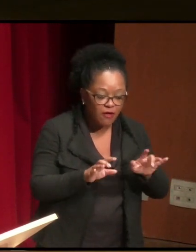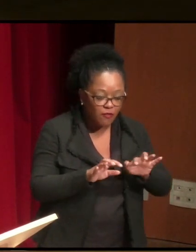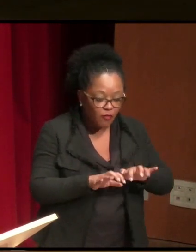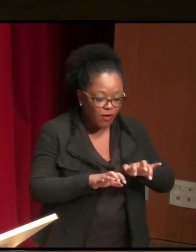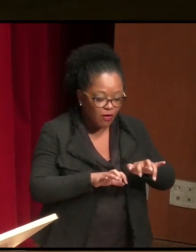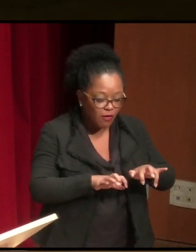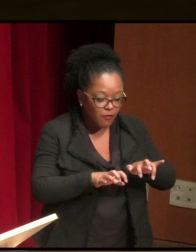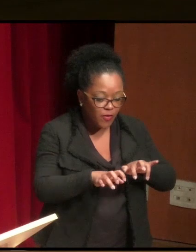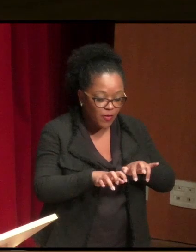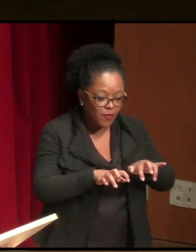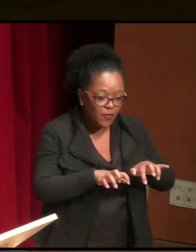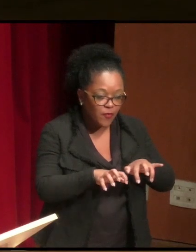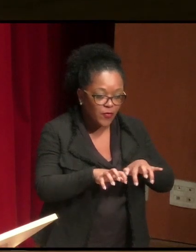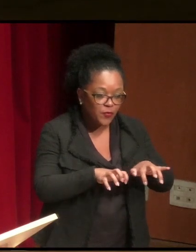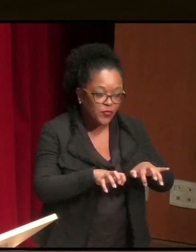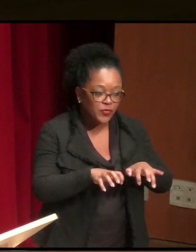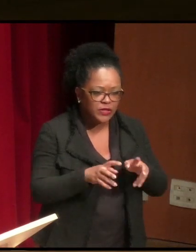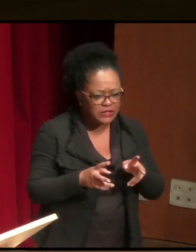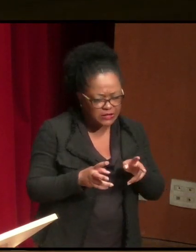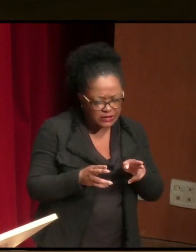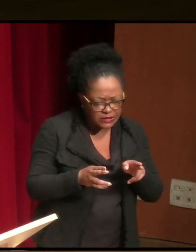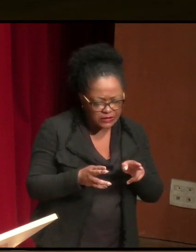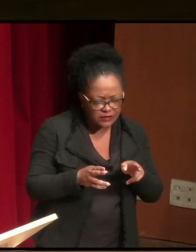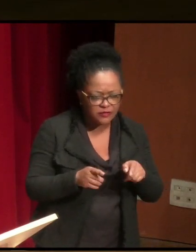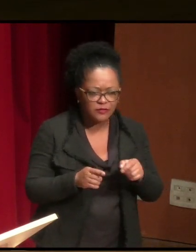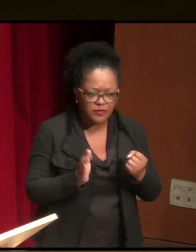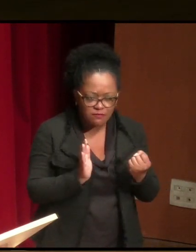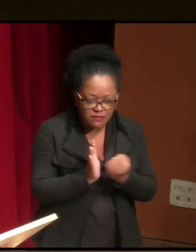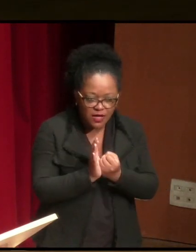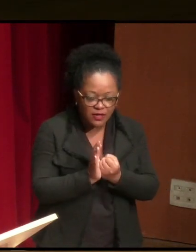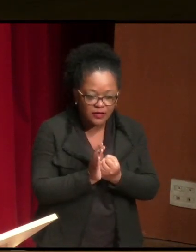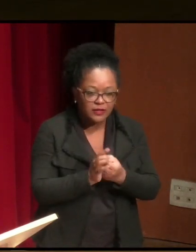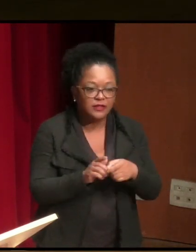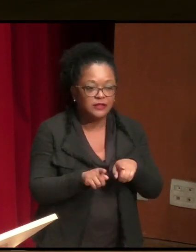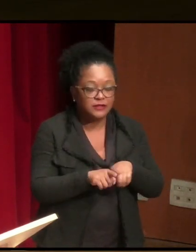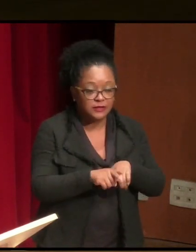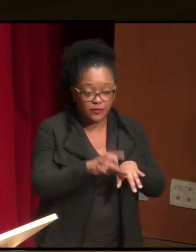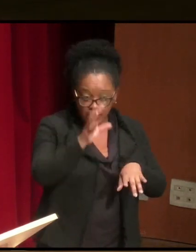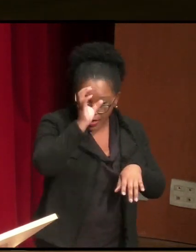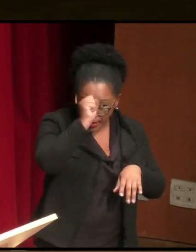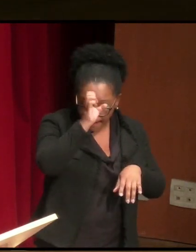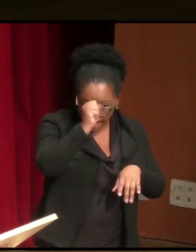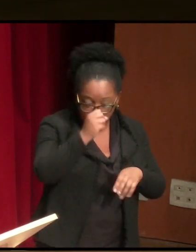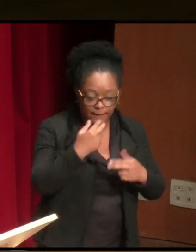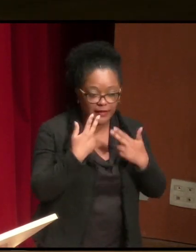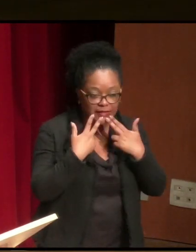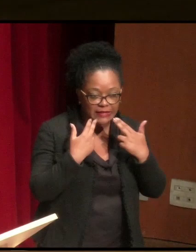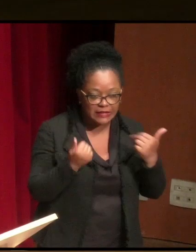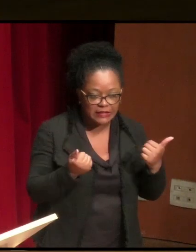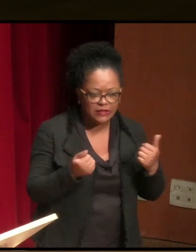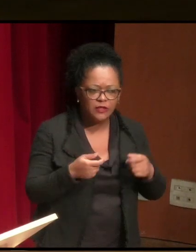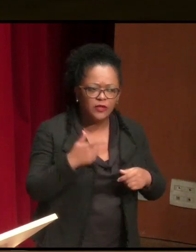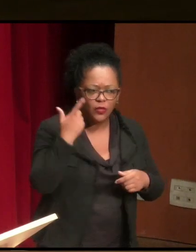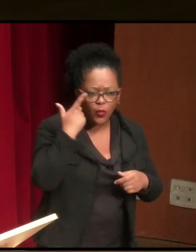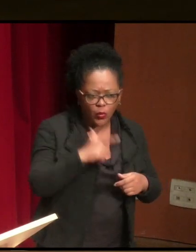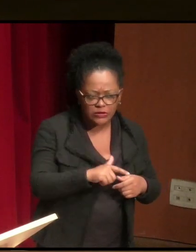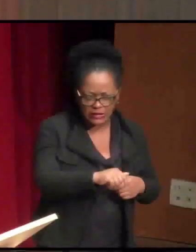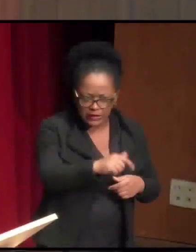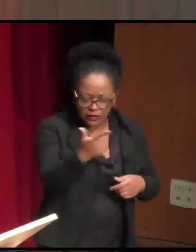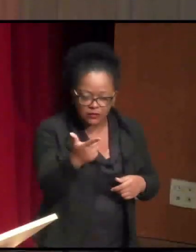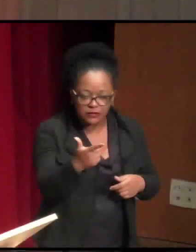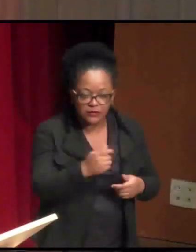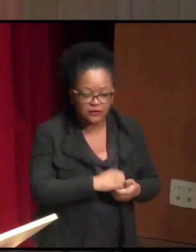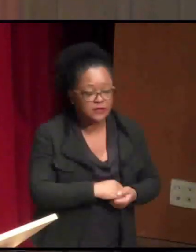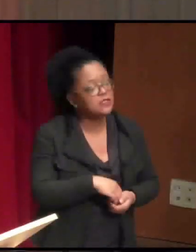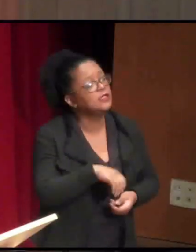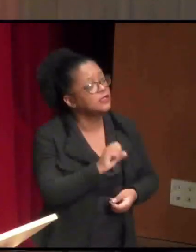como datilografia, alguma coisa assim. Então você pode aprender outros idiomas no braille, é isso? É o único jeito, né?